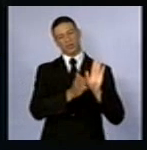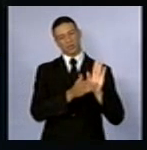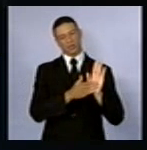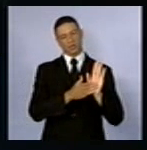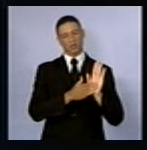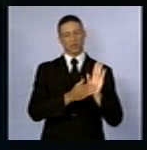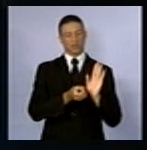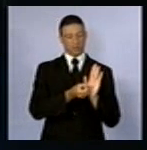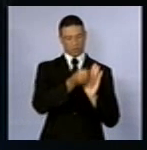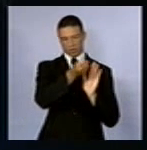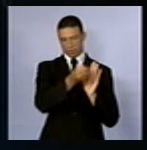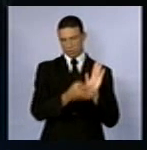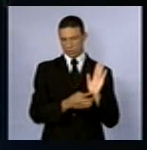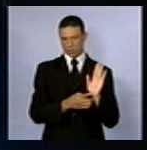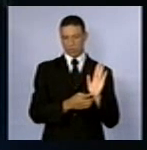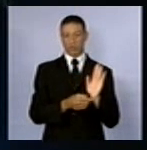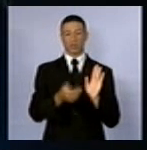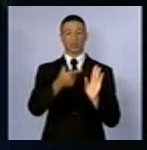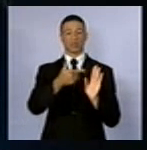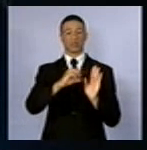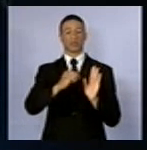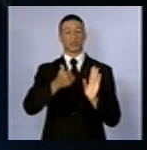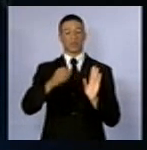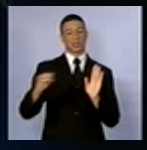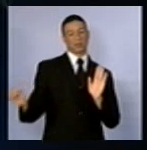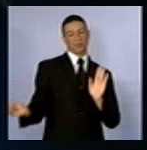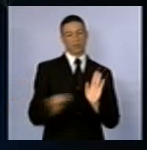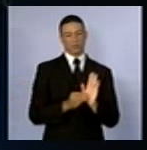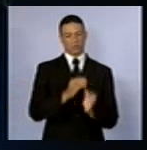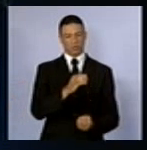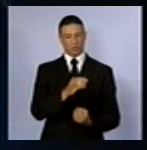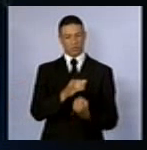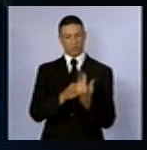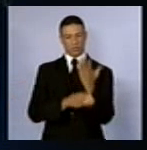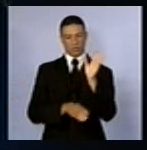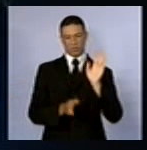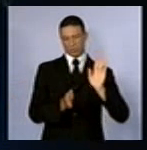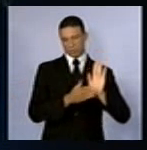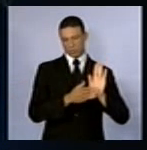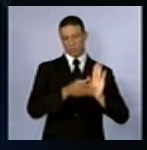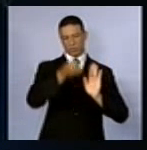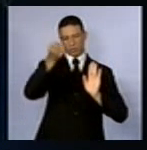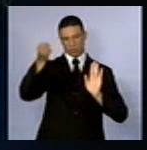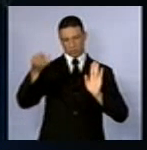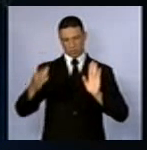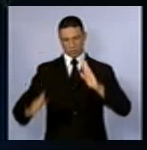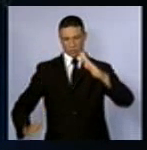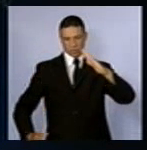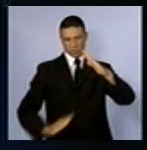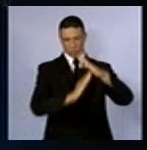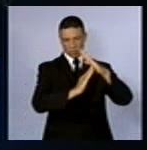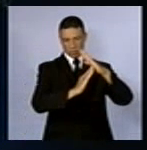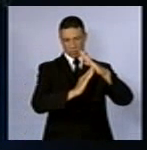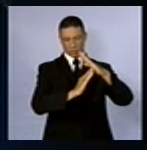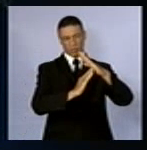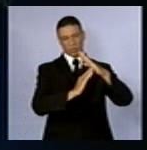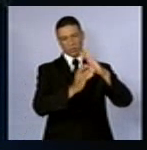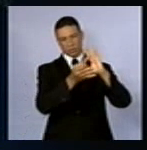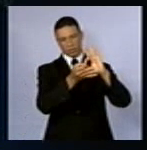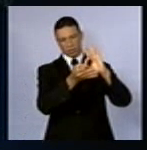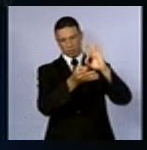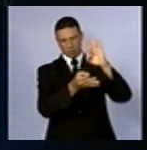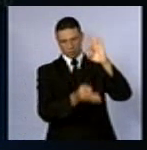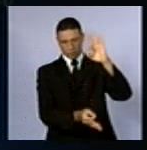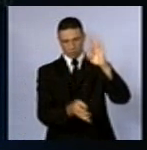inclusive Como ela foi editada em 2010 e e ela faz uma referência aos limites estabelecidos pelo